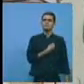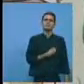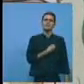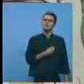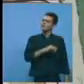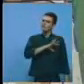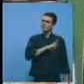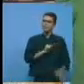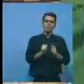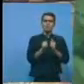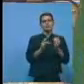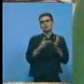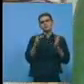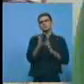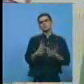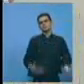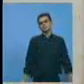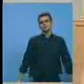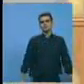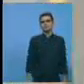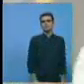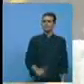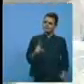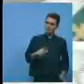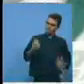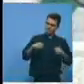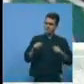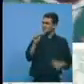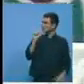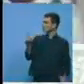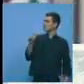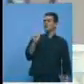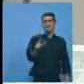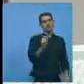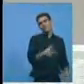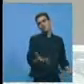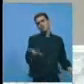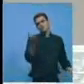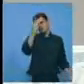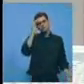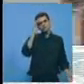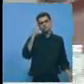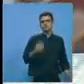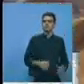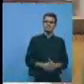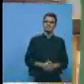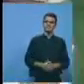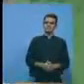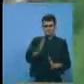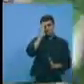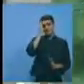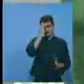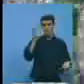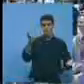creia. A primeira comunidade cristã, cheia do Espírito Santo, que